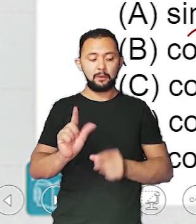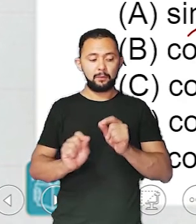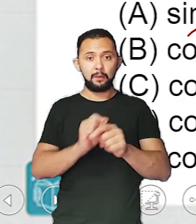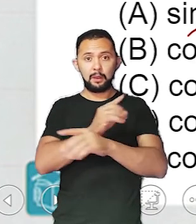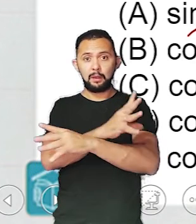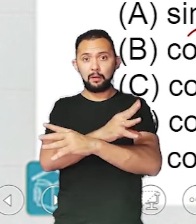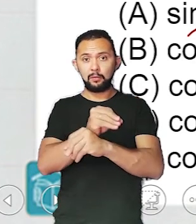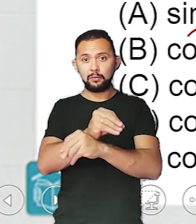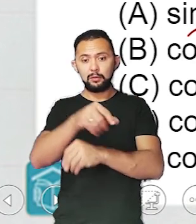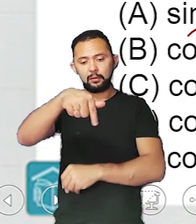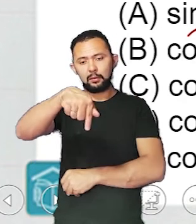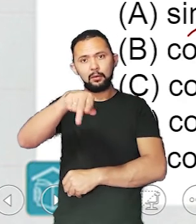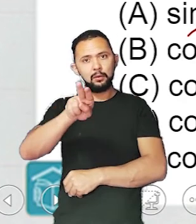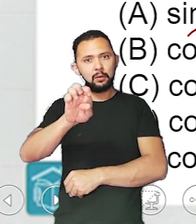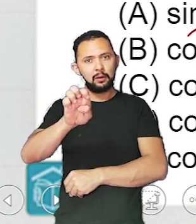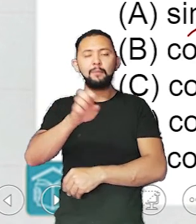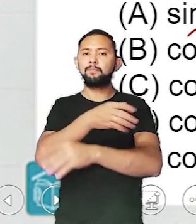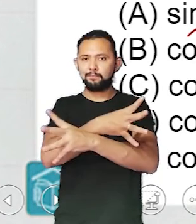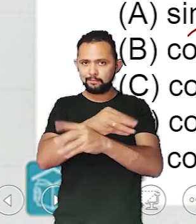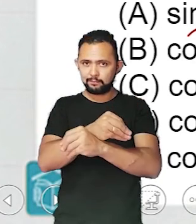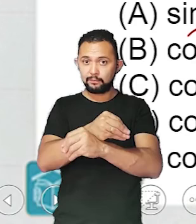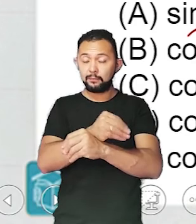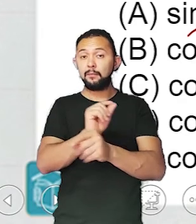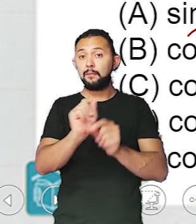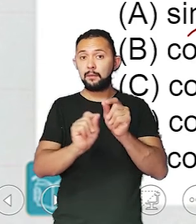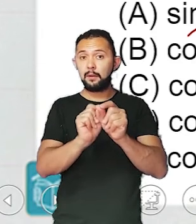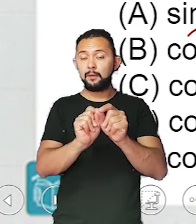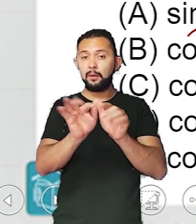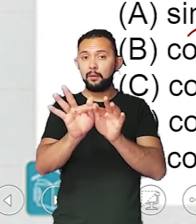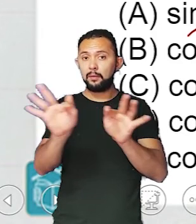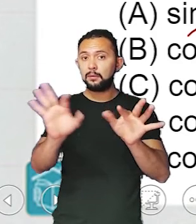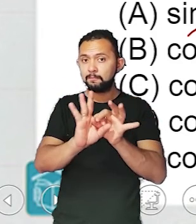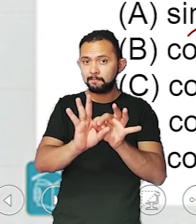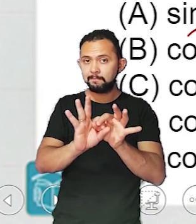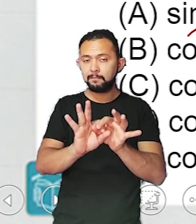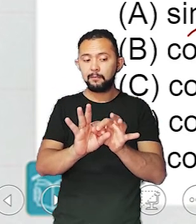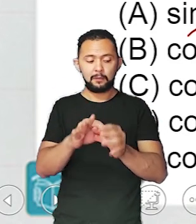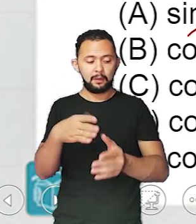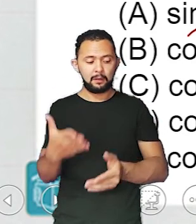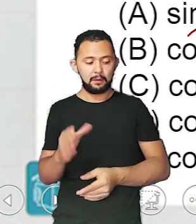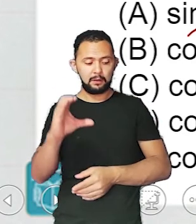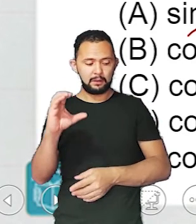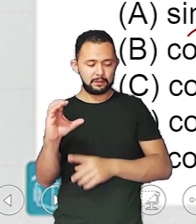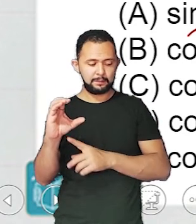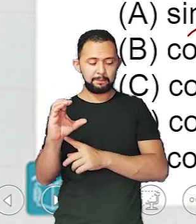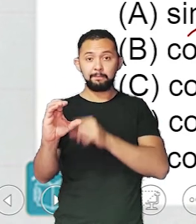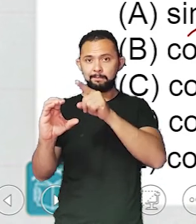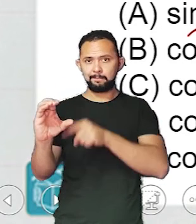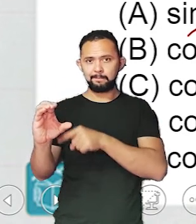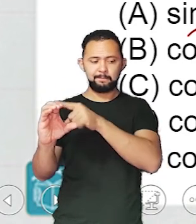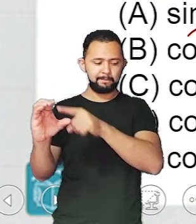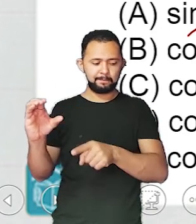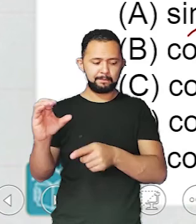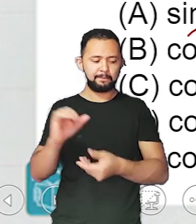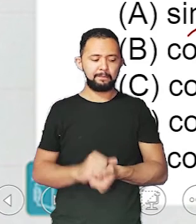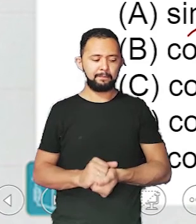integrante, certo? Se é uma conjunção integrante, só pode ser subordinação, que temos aqui na letra C, né? Ok?